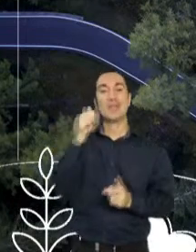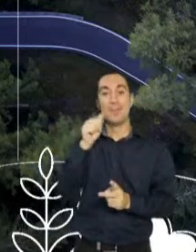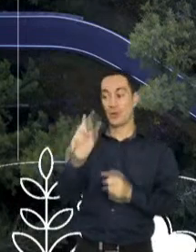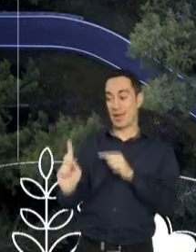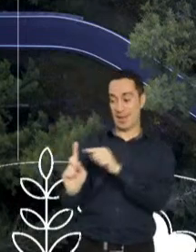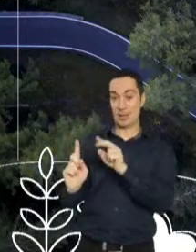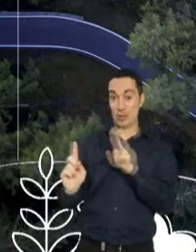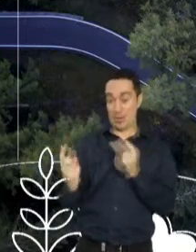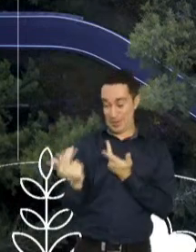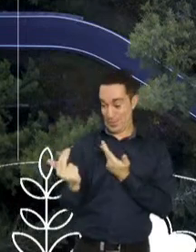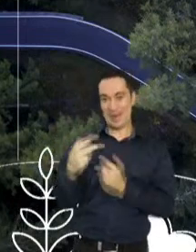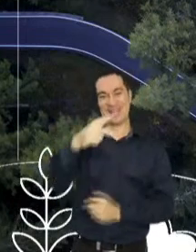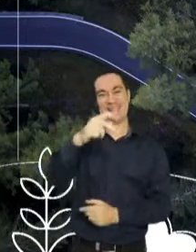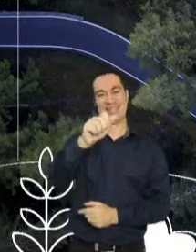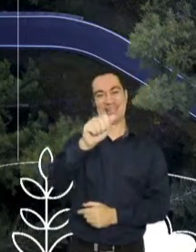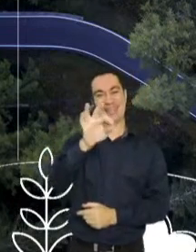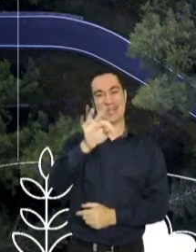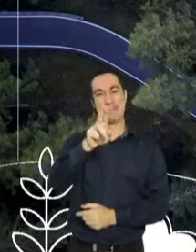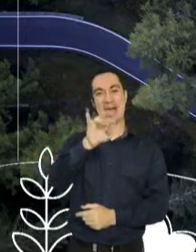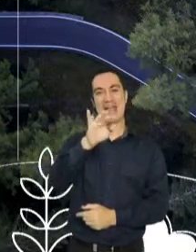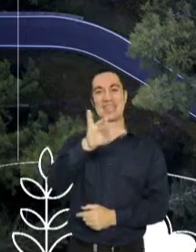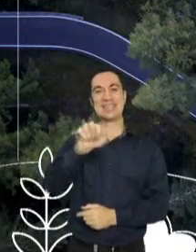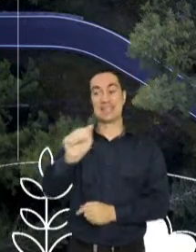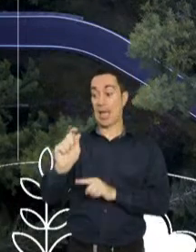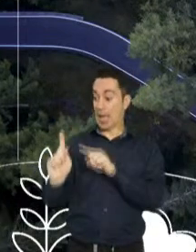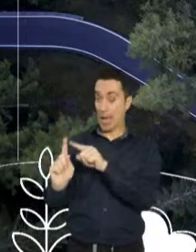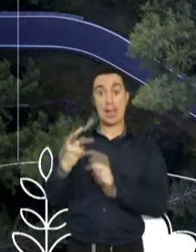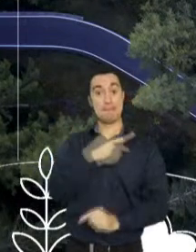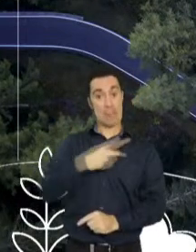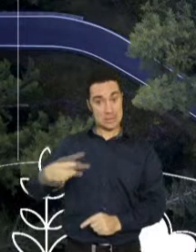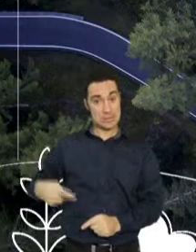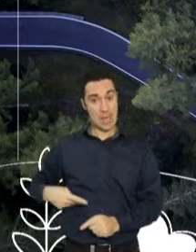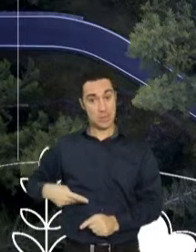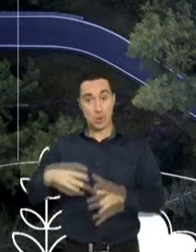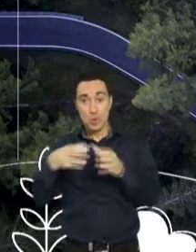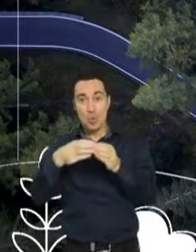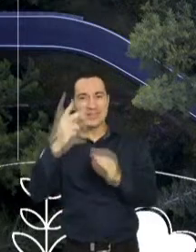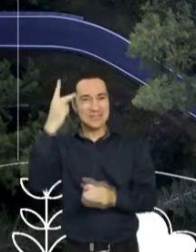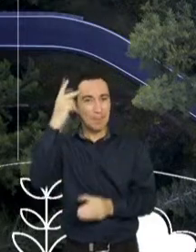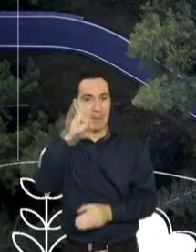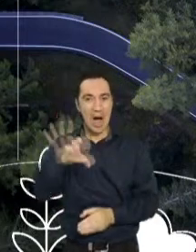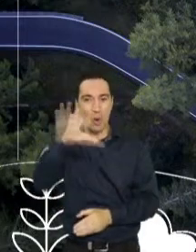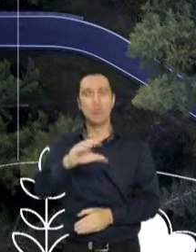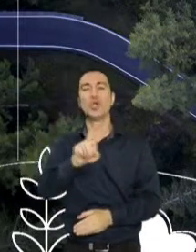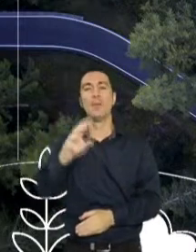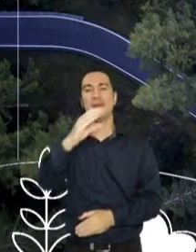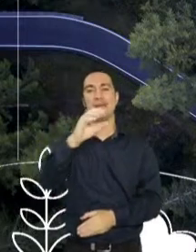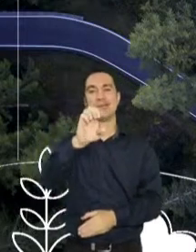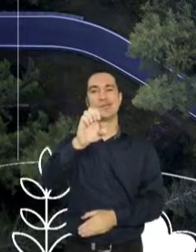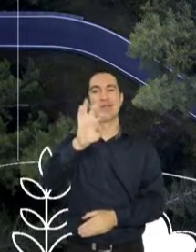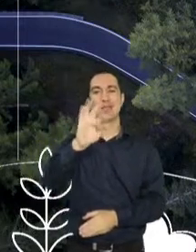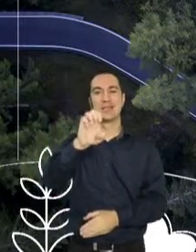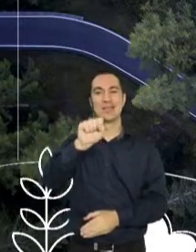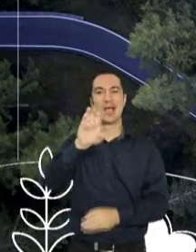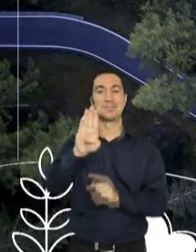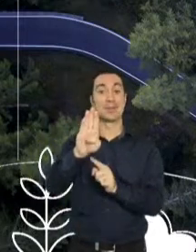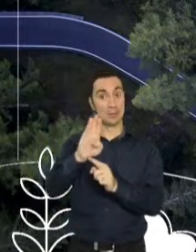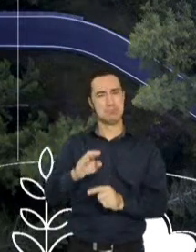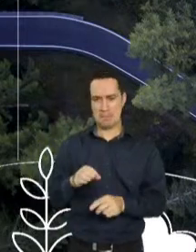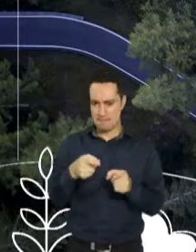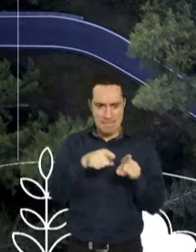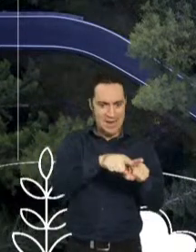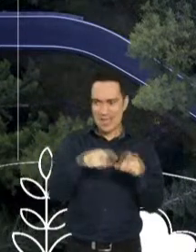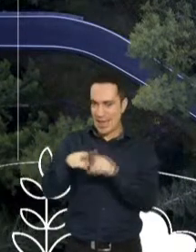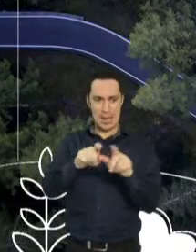a doutora Patrícia Iglesias. Ela é presidente da Companhia Ambiental do Estado de São Paulo. Olha que parceria, olha